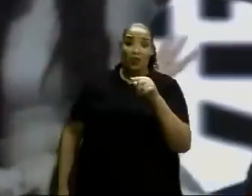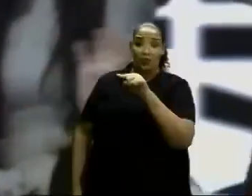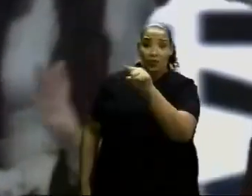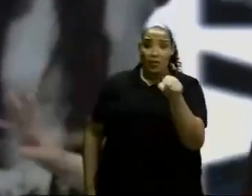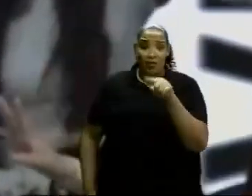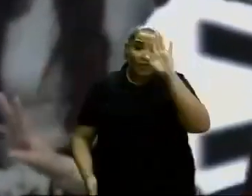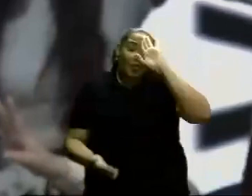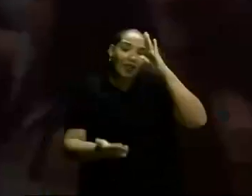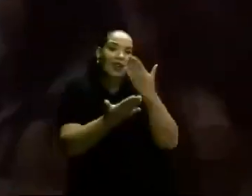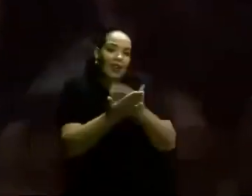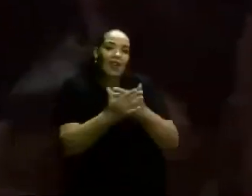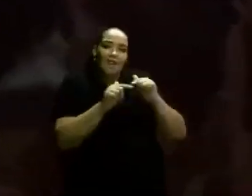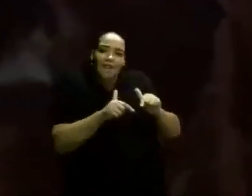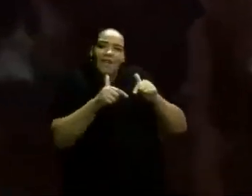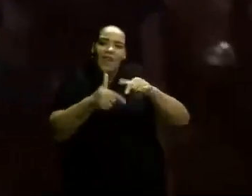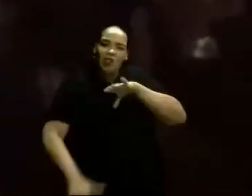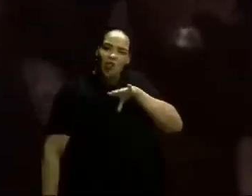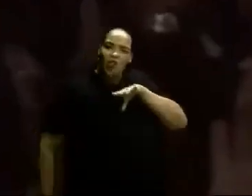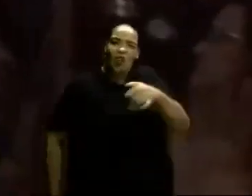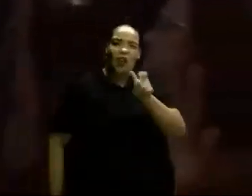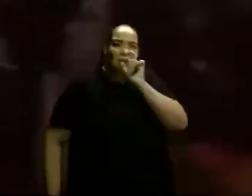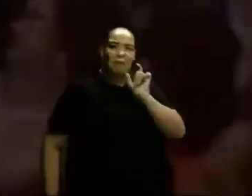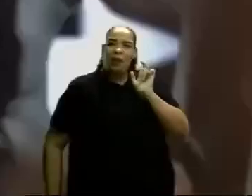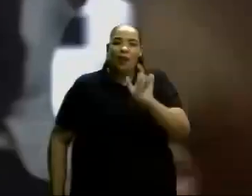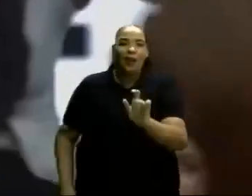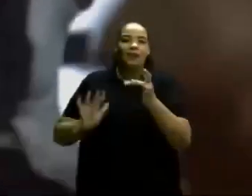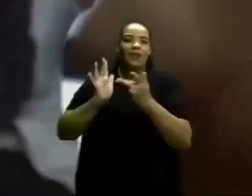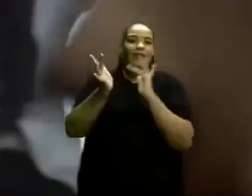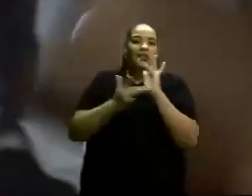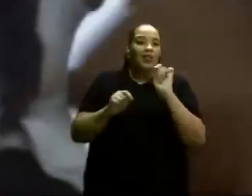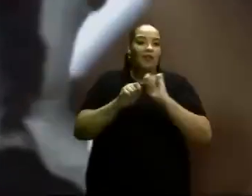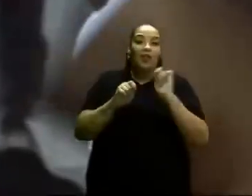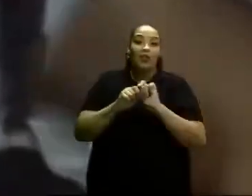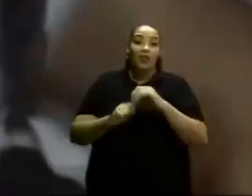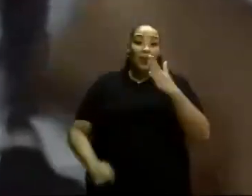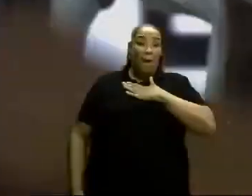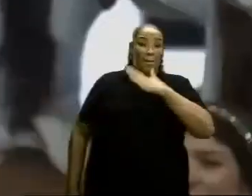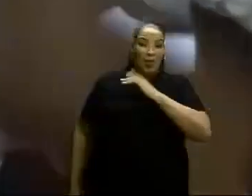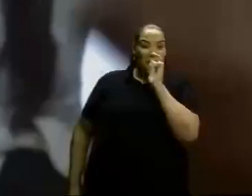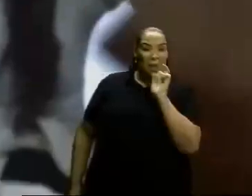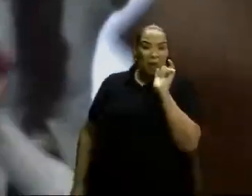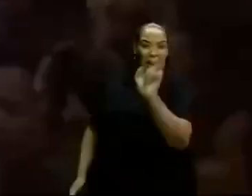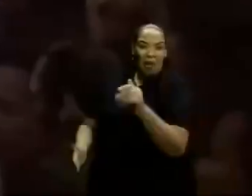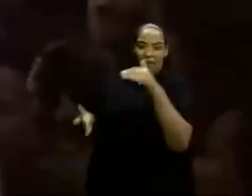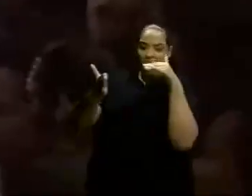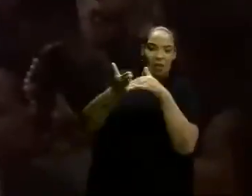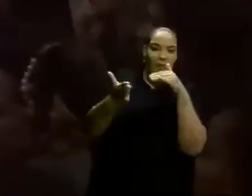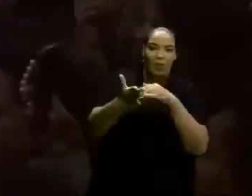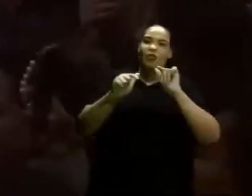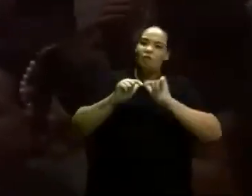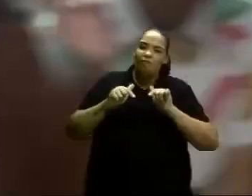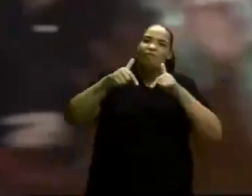quem crê, reaja diante desta palavra. Ele está dizendo: a minha palavra impôs limites, a